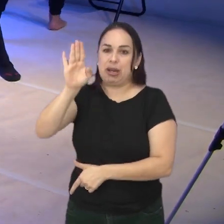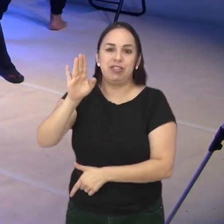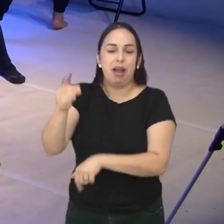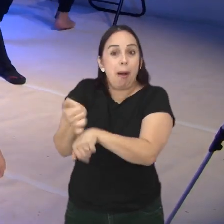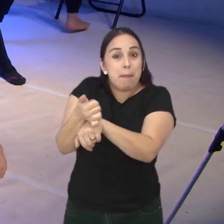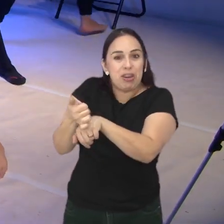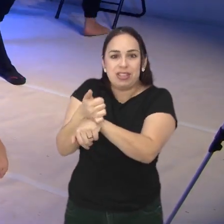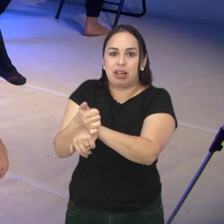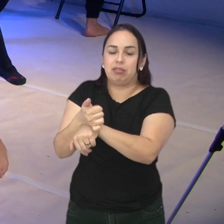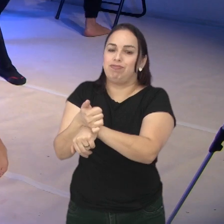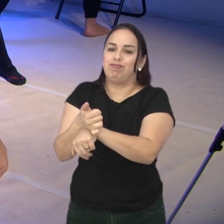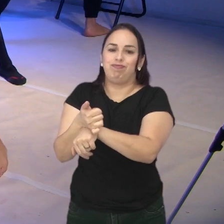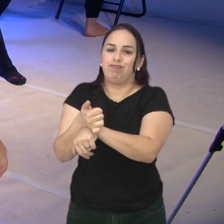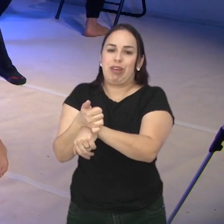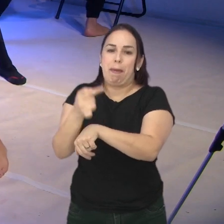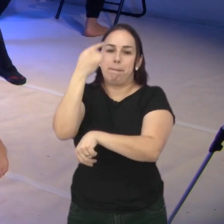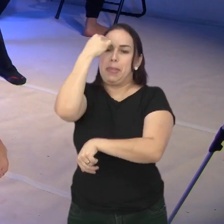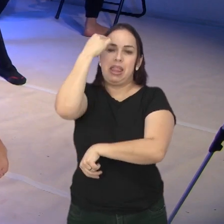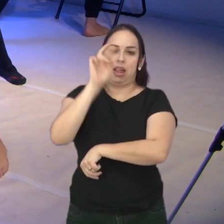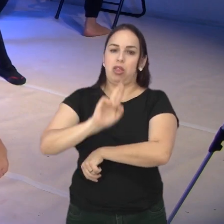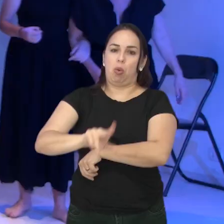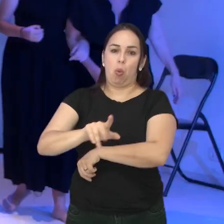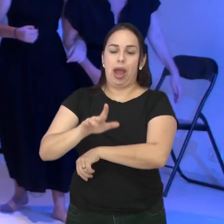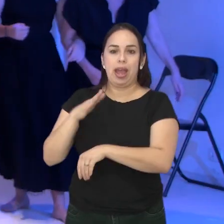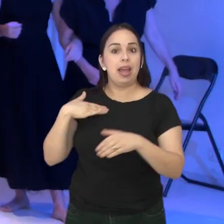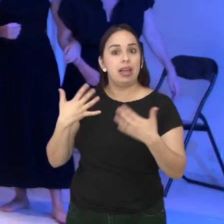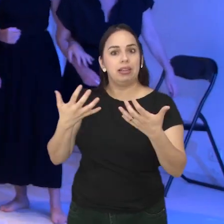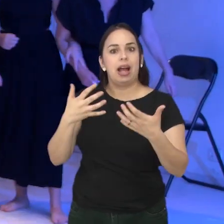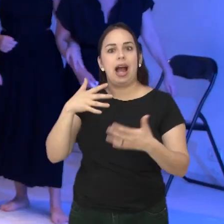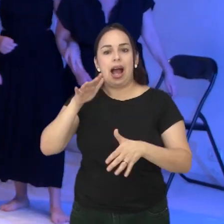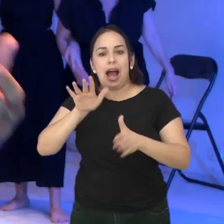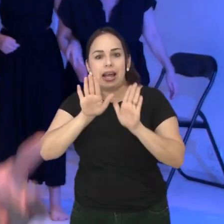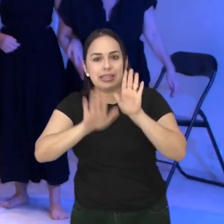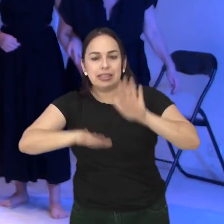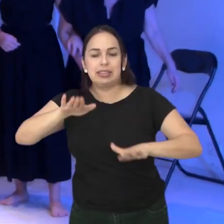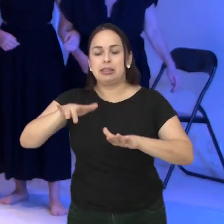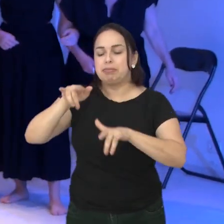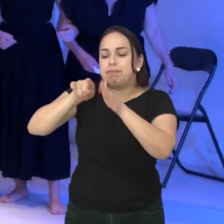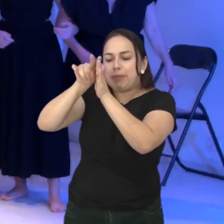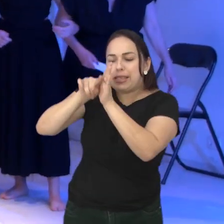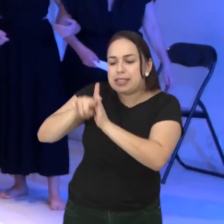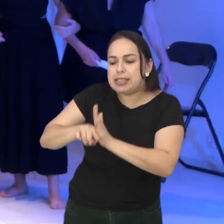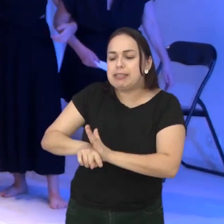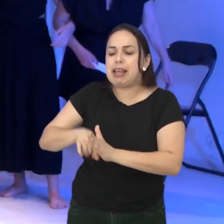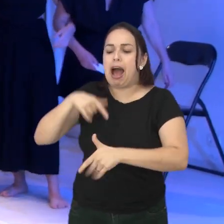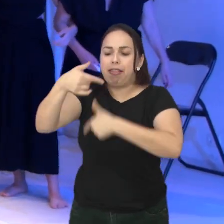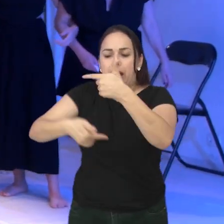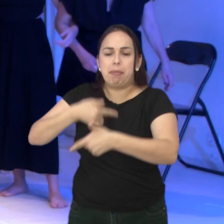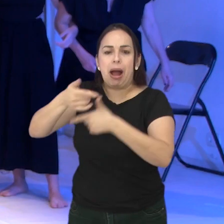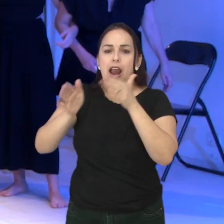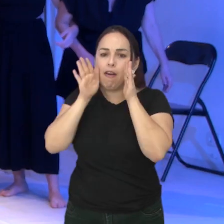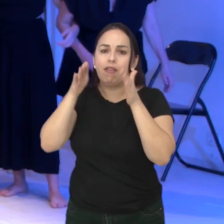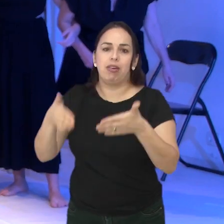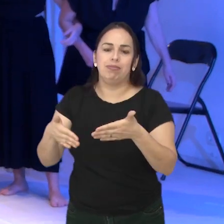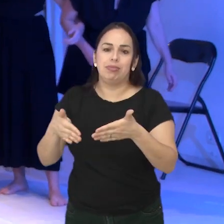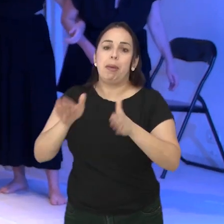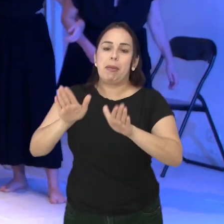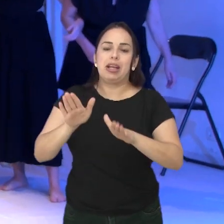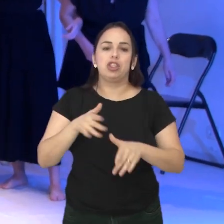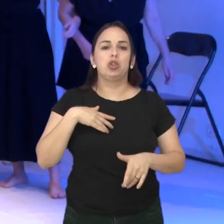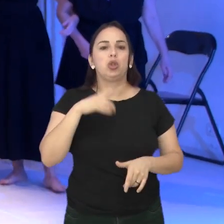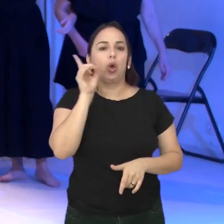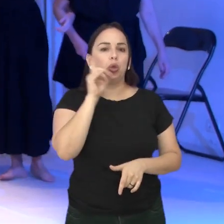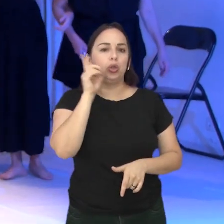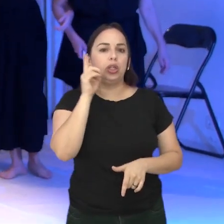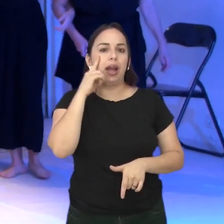que isso é uma profissão, que você pode viver isso, dedicar sua vida a isso, pesquisar, né? Então, eu acho que o dia a